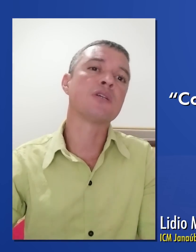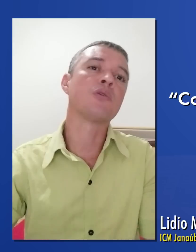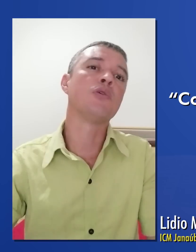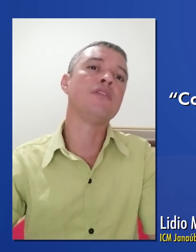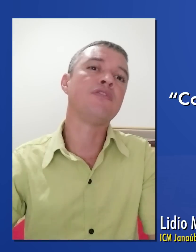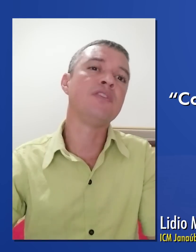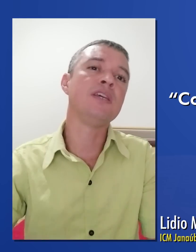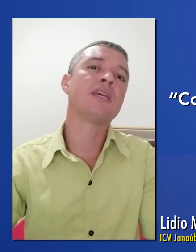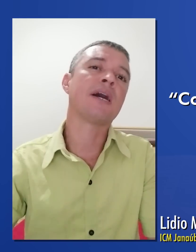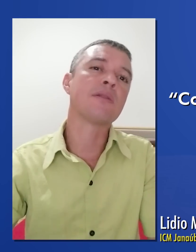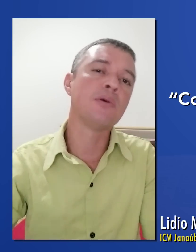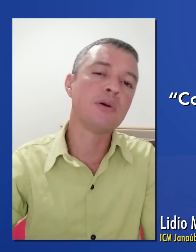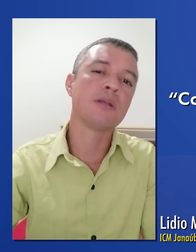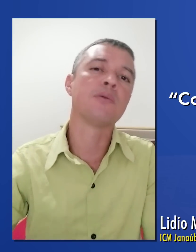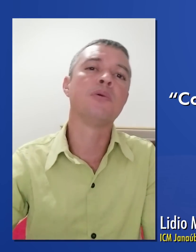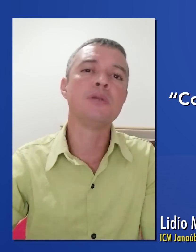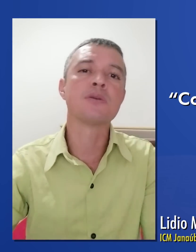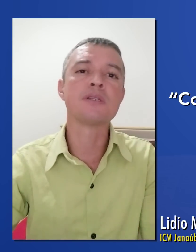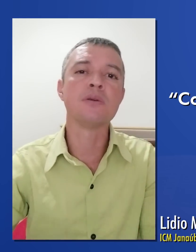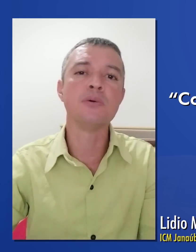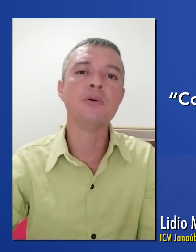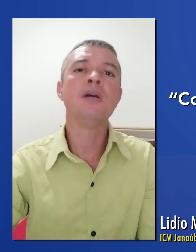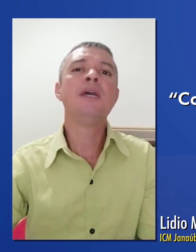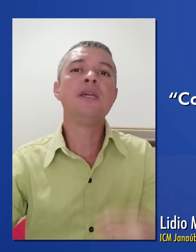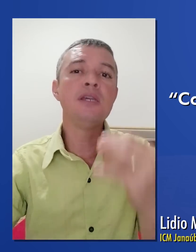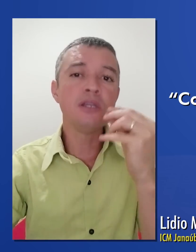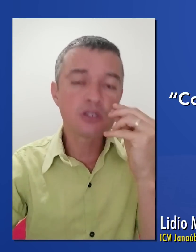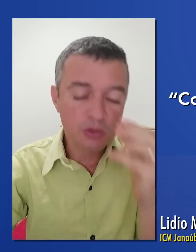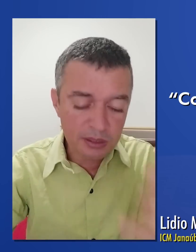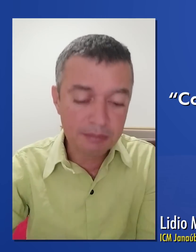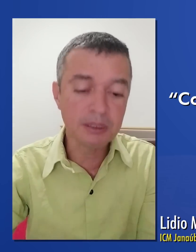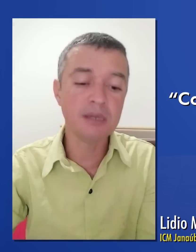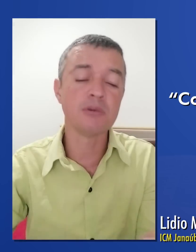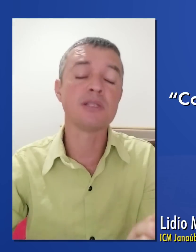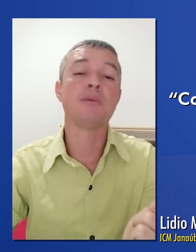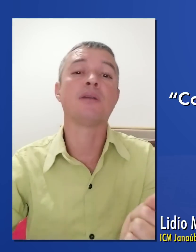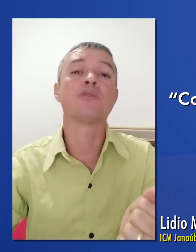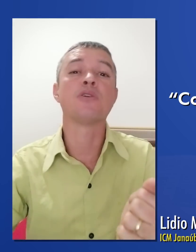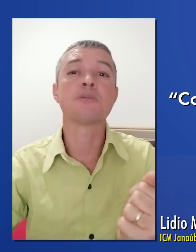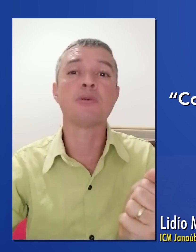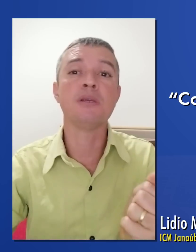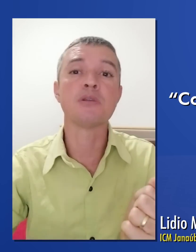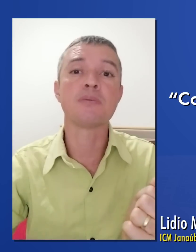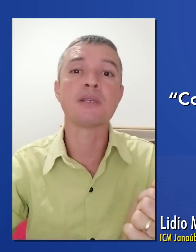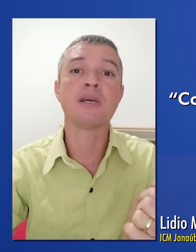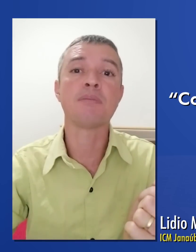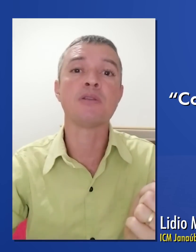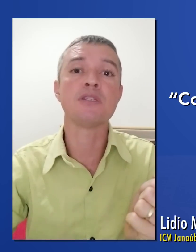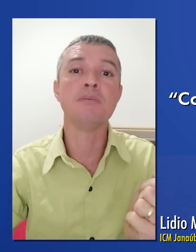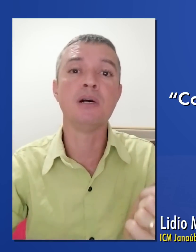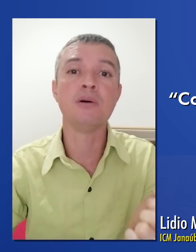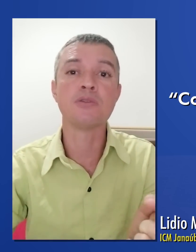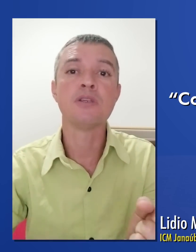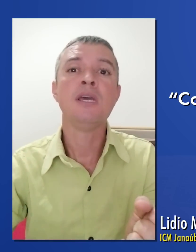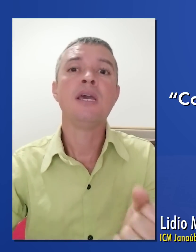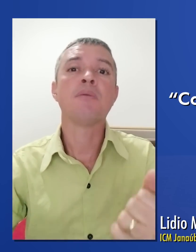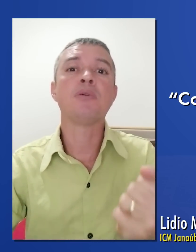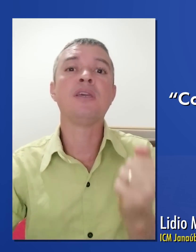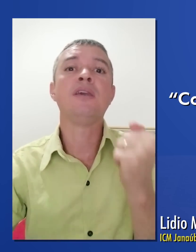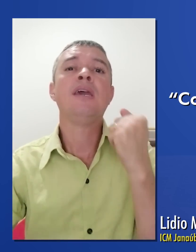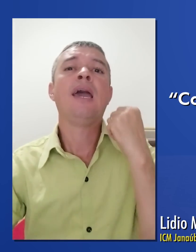de justiça glorificam e adoram o nome do Senhor. Isso também, meus amados, nós podemos passar para os